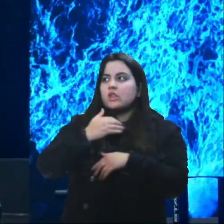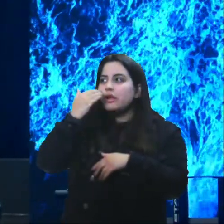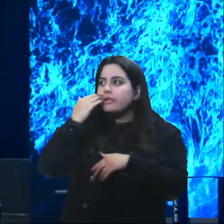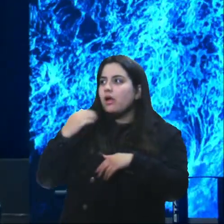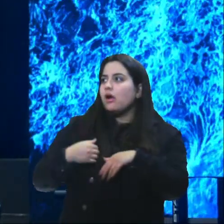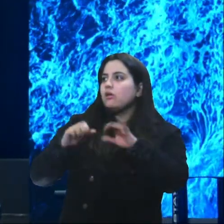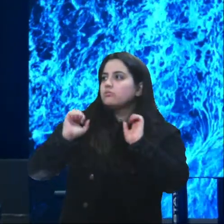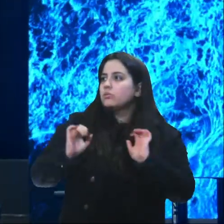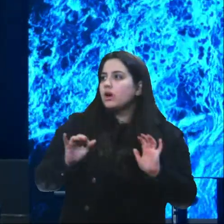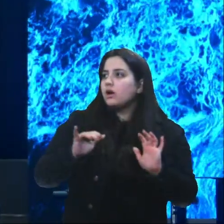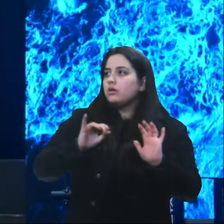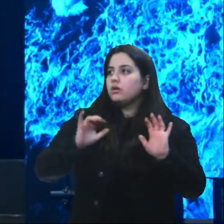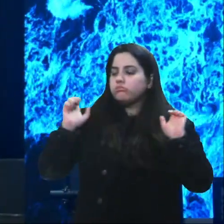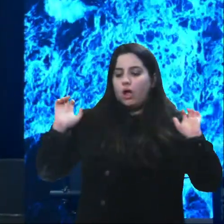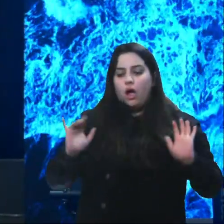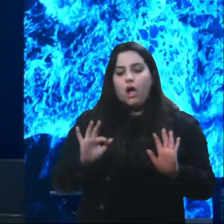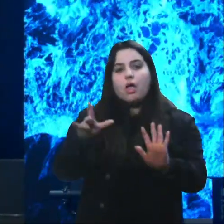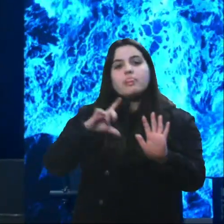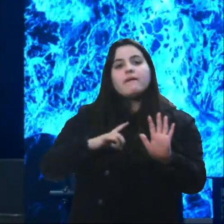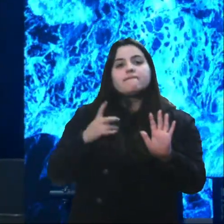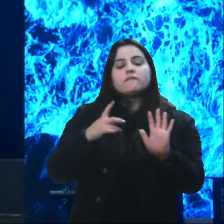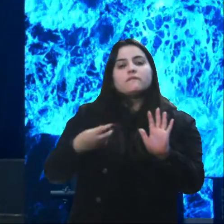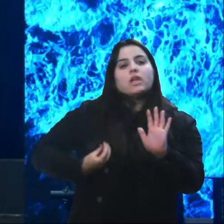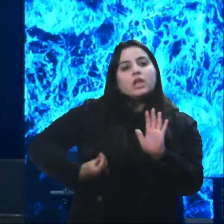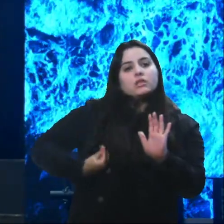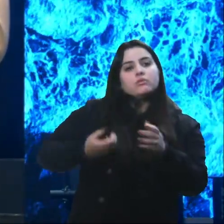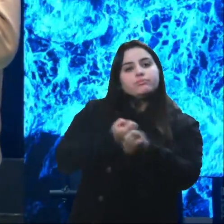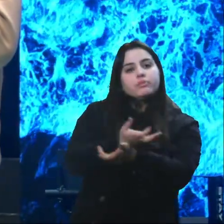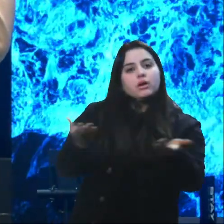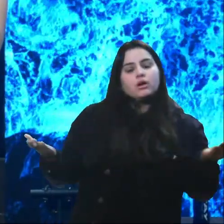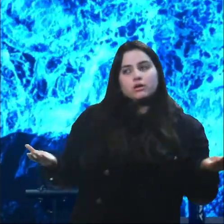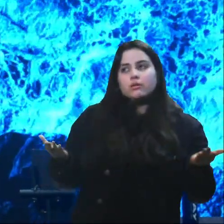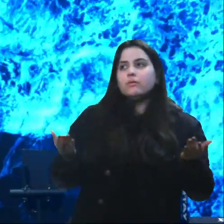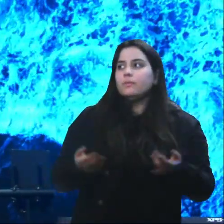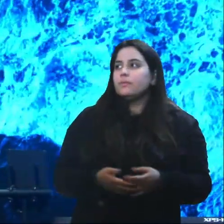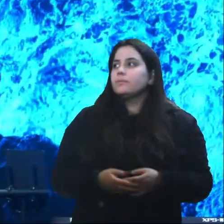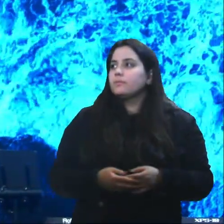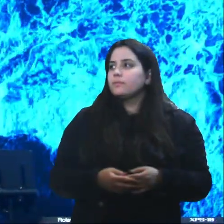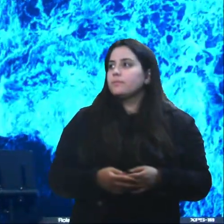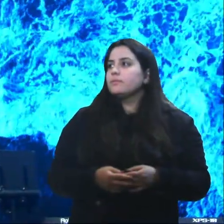dessa presença que não passa despercebida.